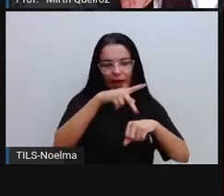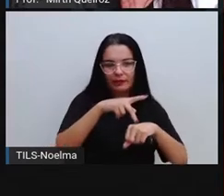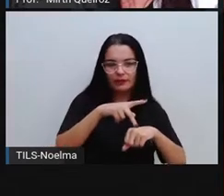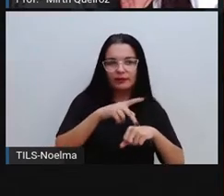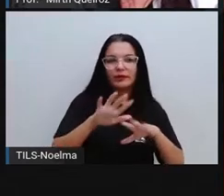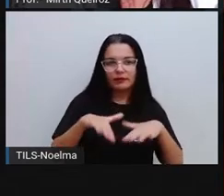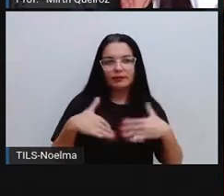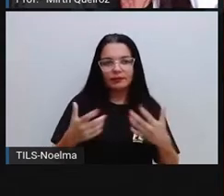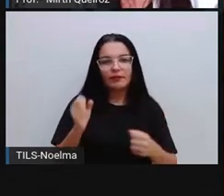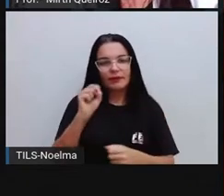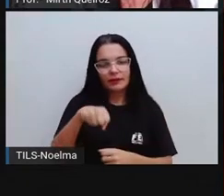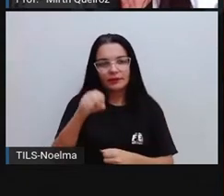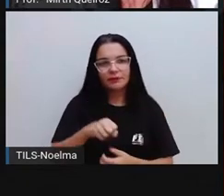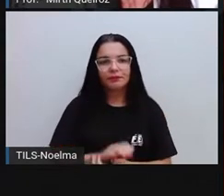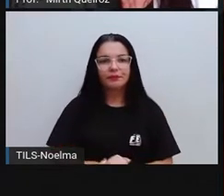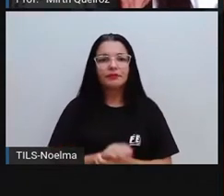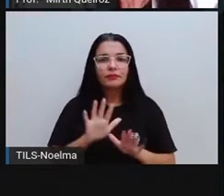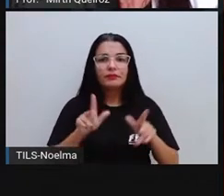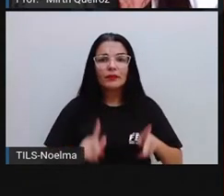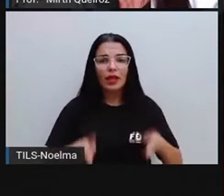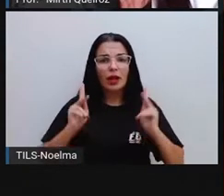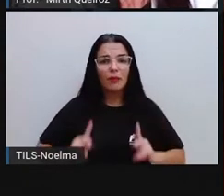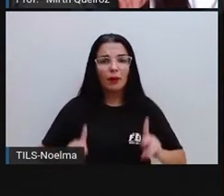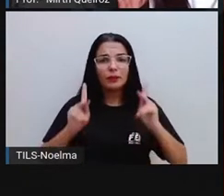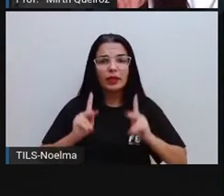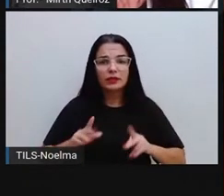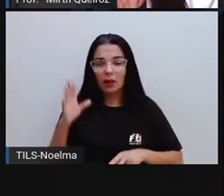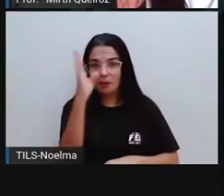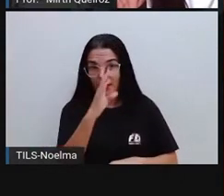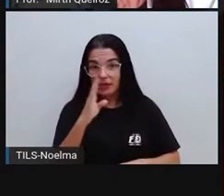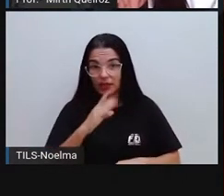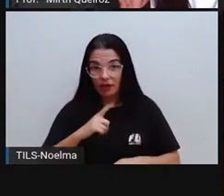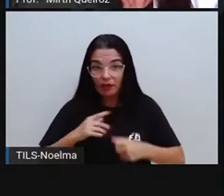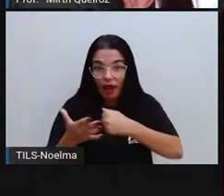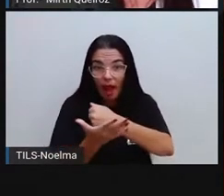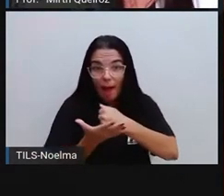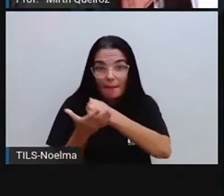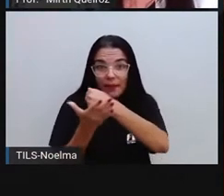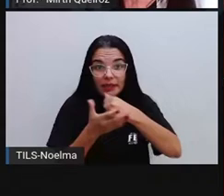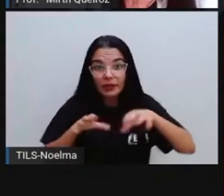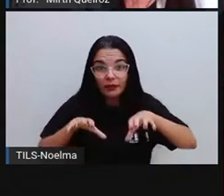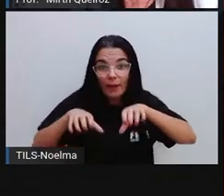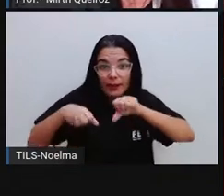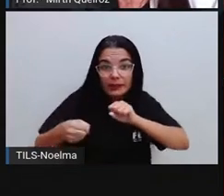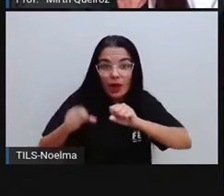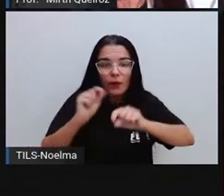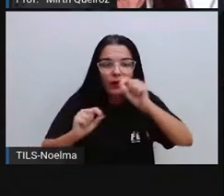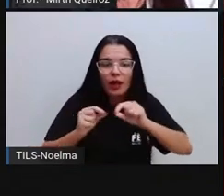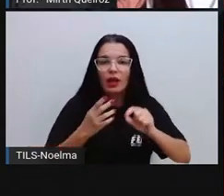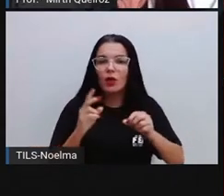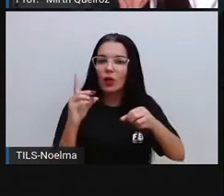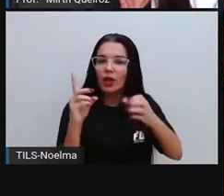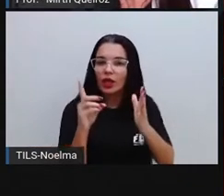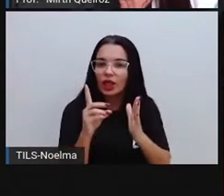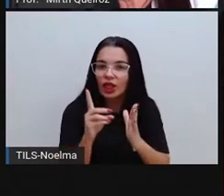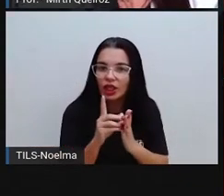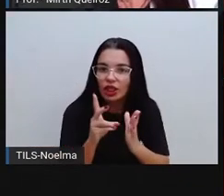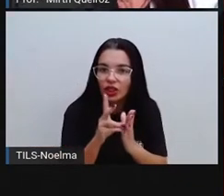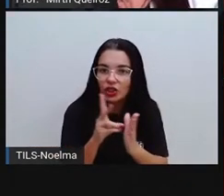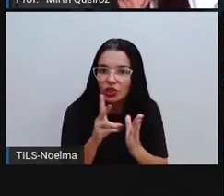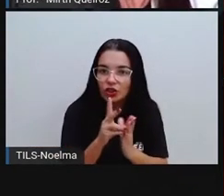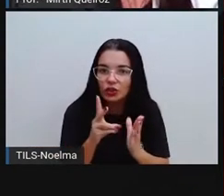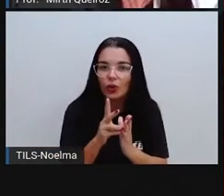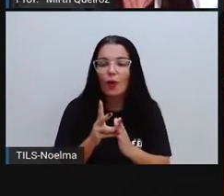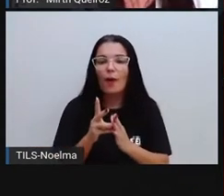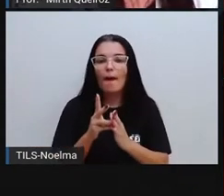A população brasileira tem na base sua formação, como a gente já viu, né, em outras aulas, os índios, né, os